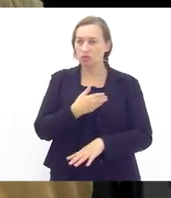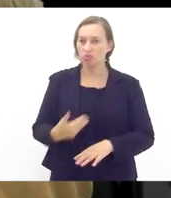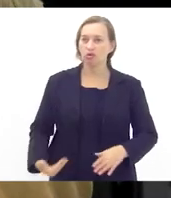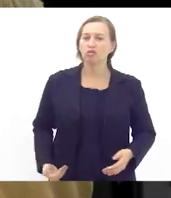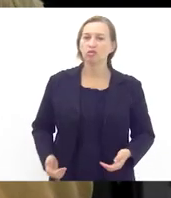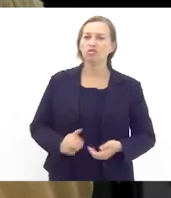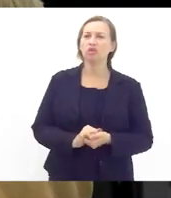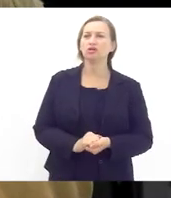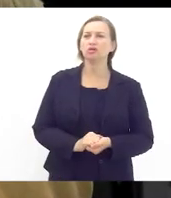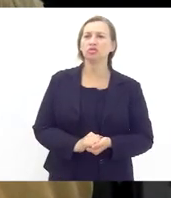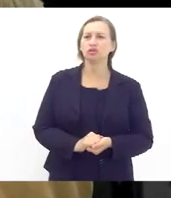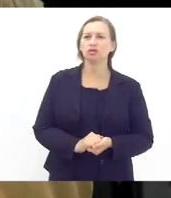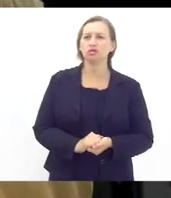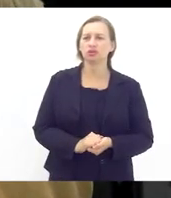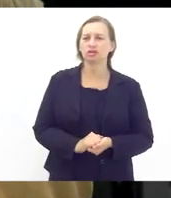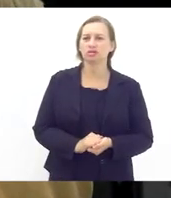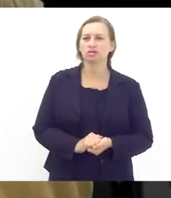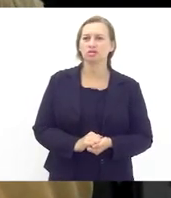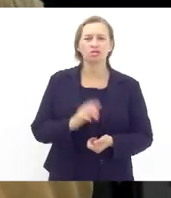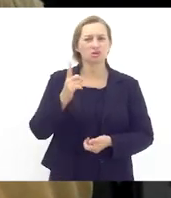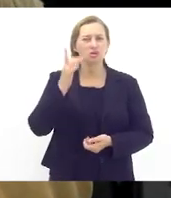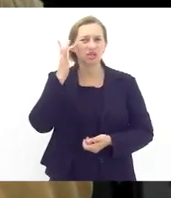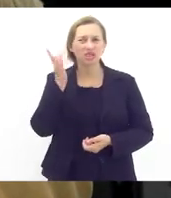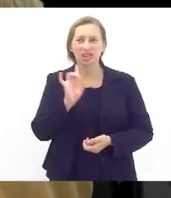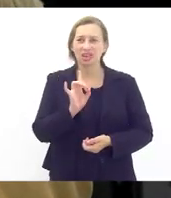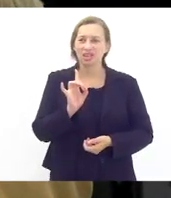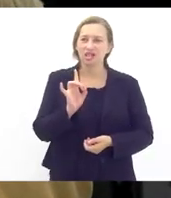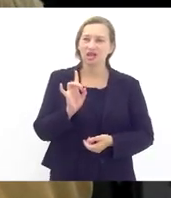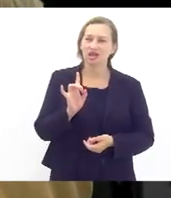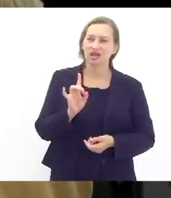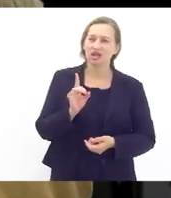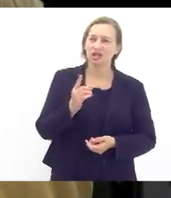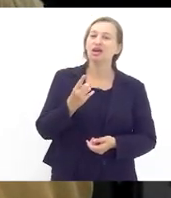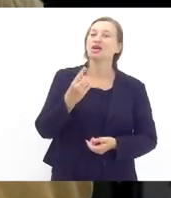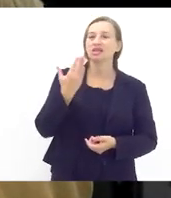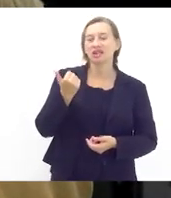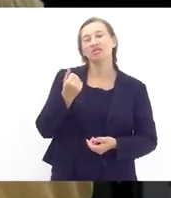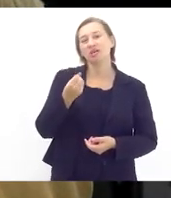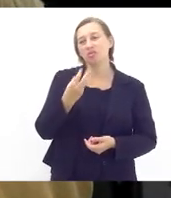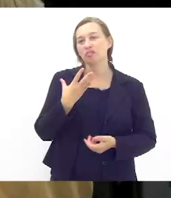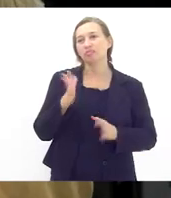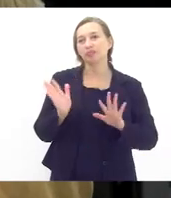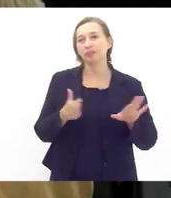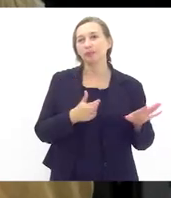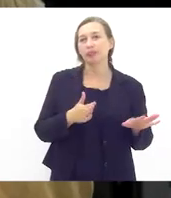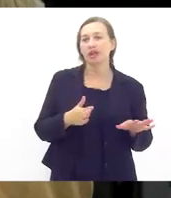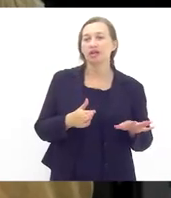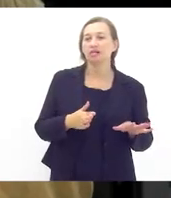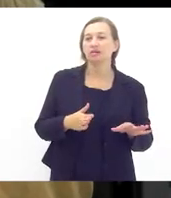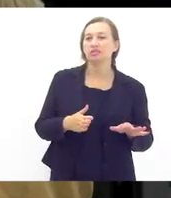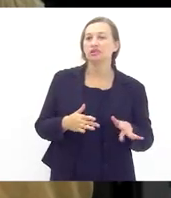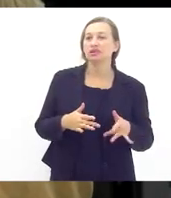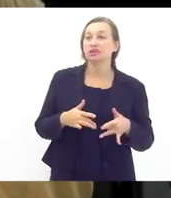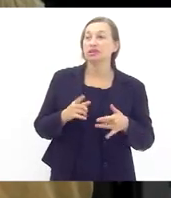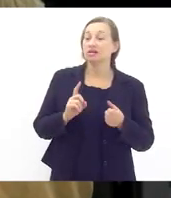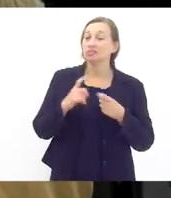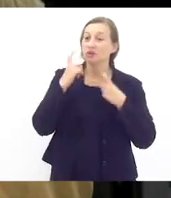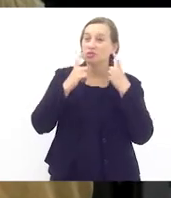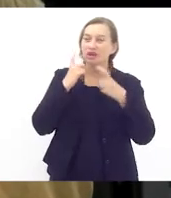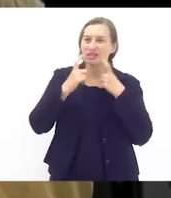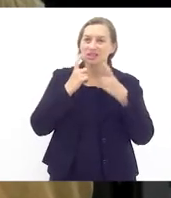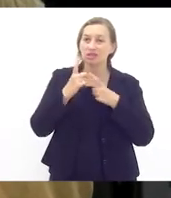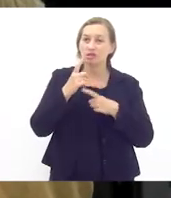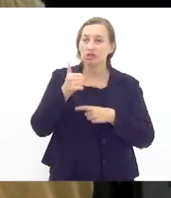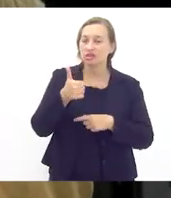138 milhões apesar de não achar que é suficiente a gente sabe que é bastante e dá aquele frio na barriga né gente pum